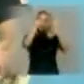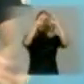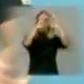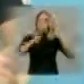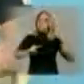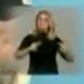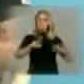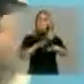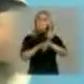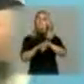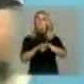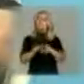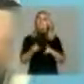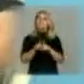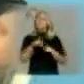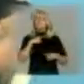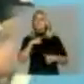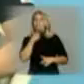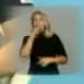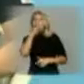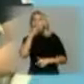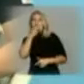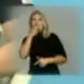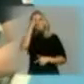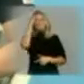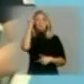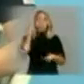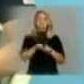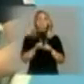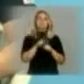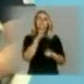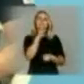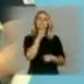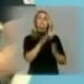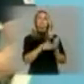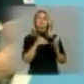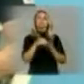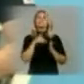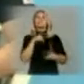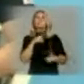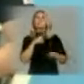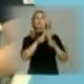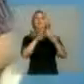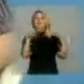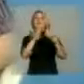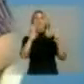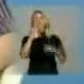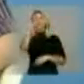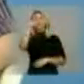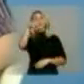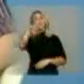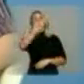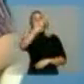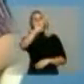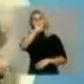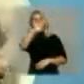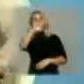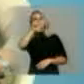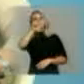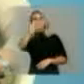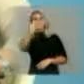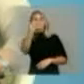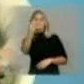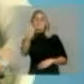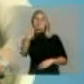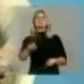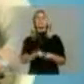que tem depoimentos das pessoas, falas das pessoas, e esse museu vai ser dado o nome de Conceição da Costa Neves. E que este local seja um